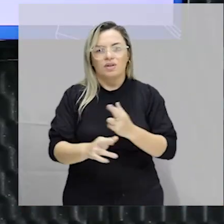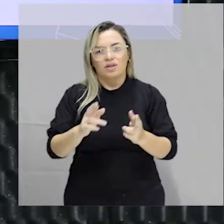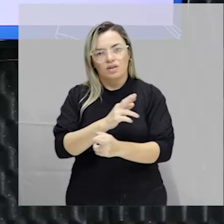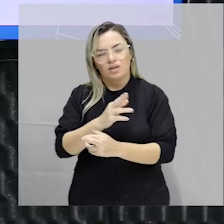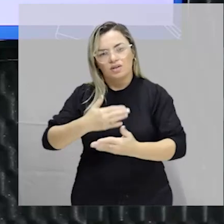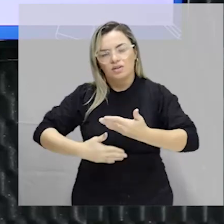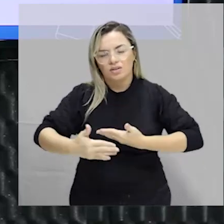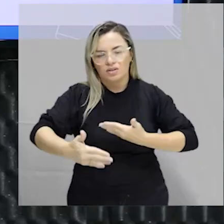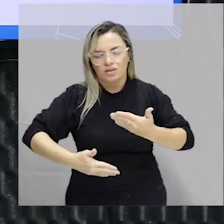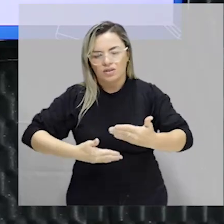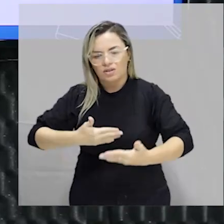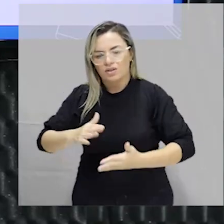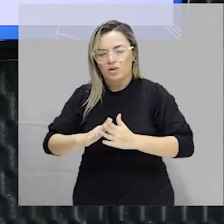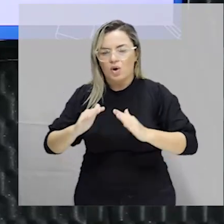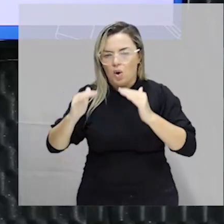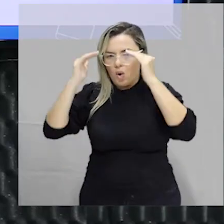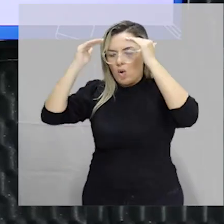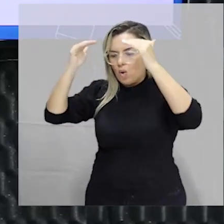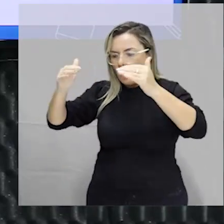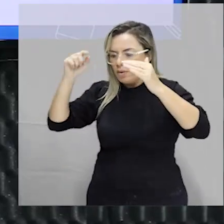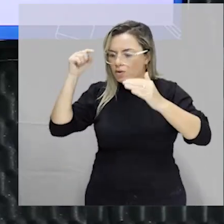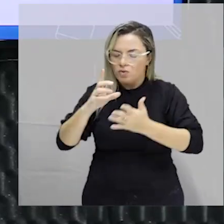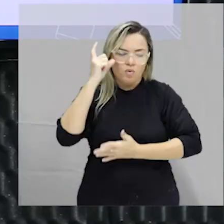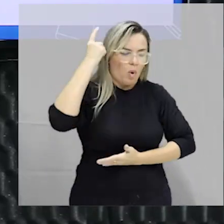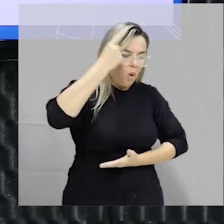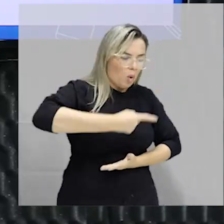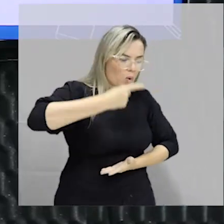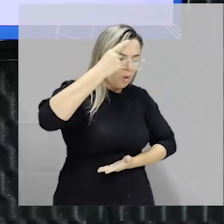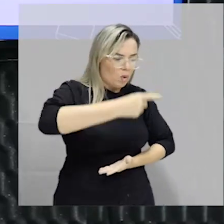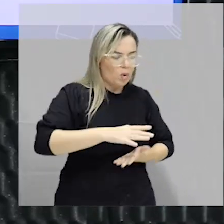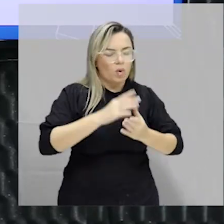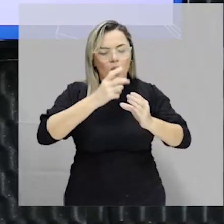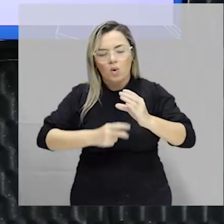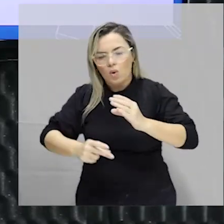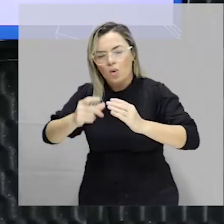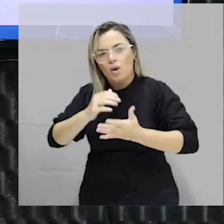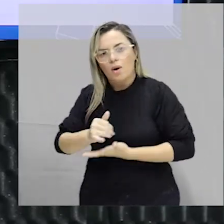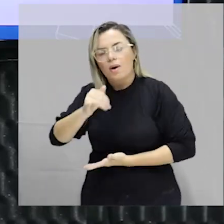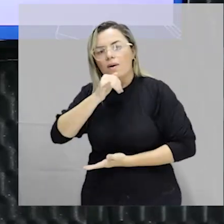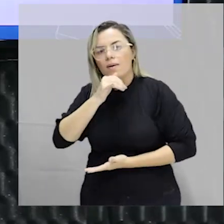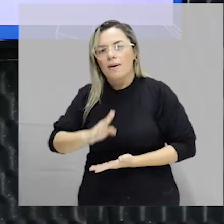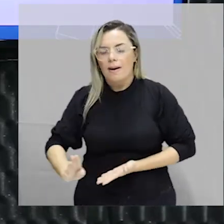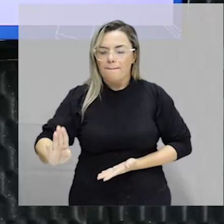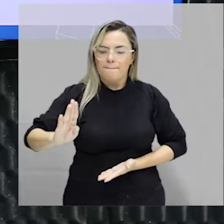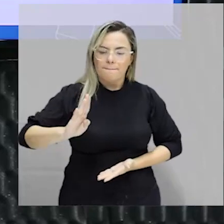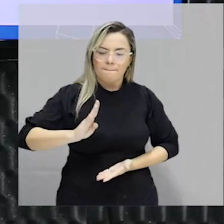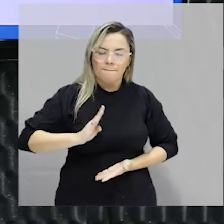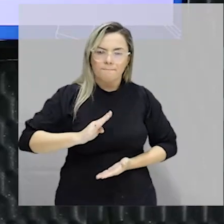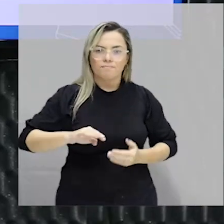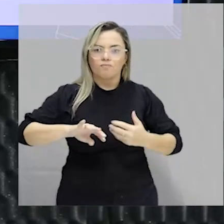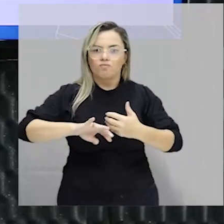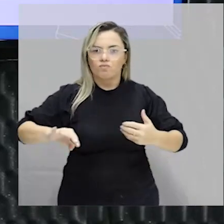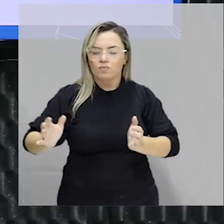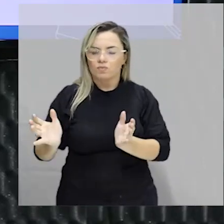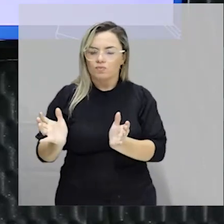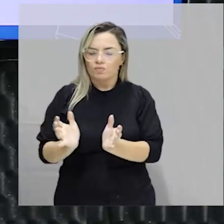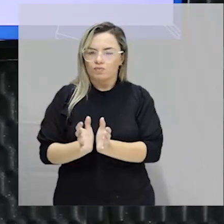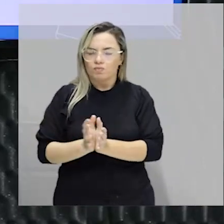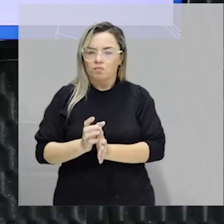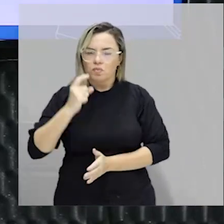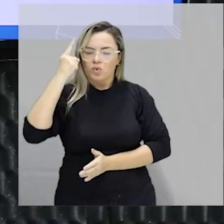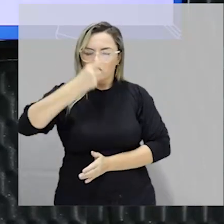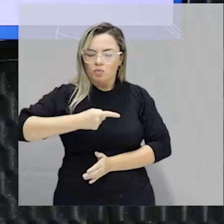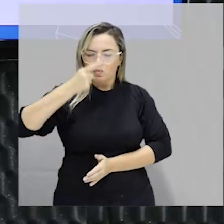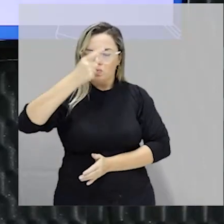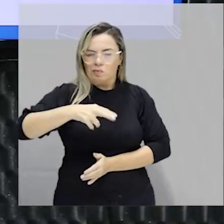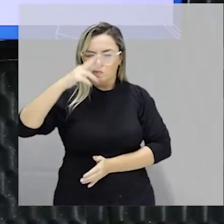dominada. Então assim, no capitalismo, por exemplo, essa divisão de classes se dá entre a burguesia, que é a elite, a classe dominante,